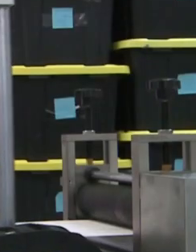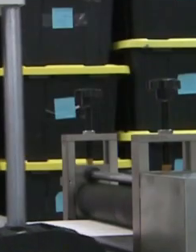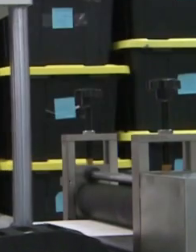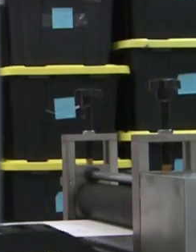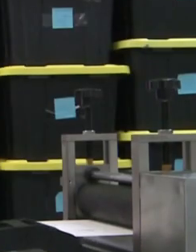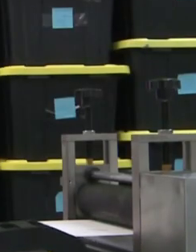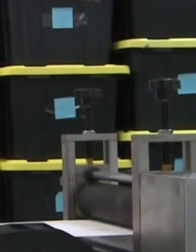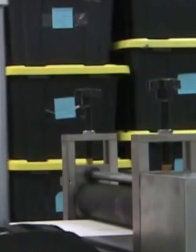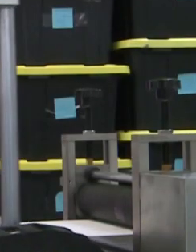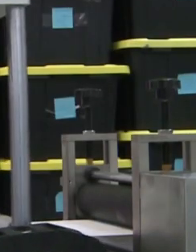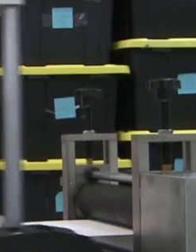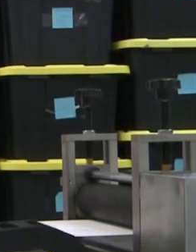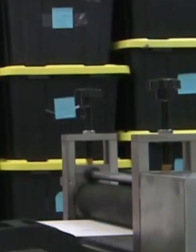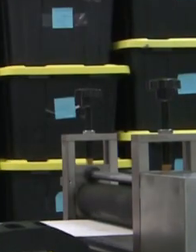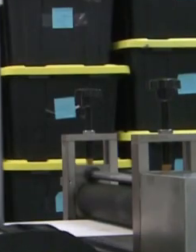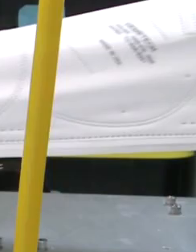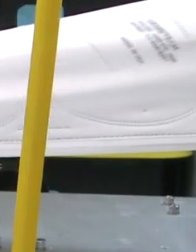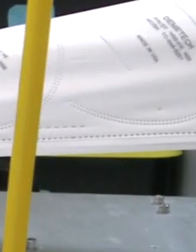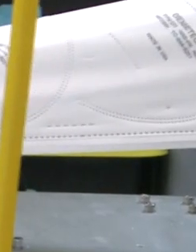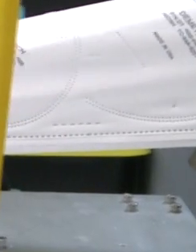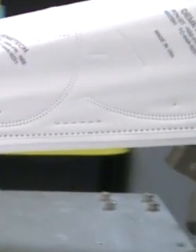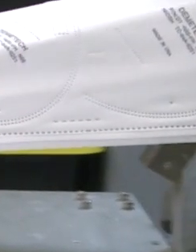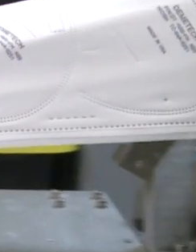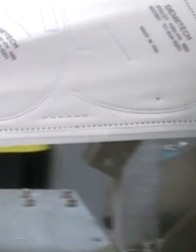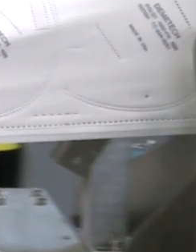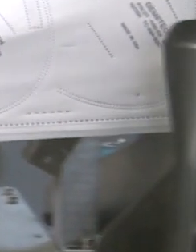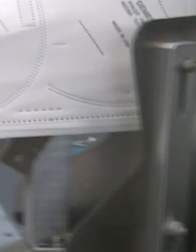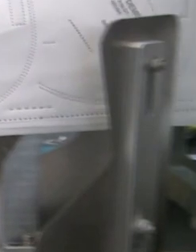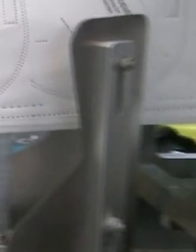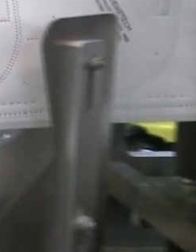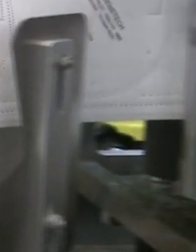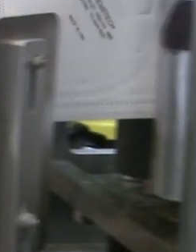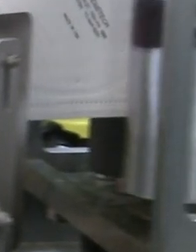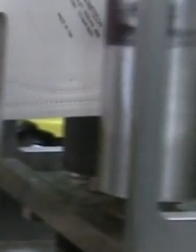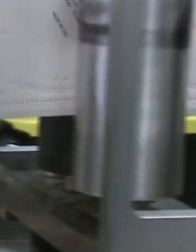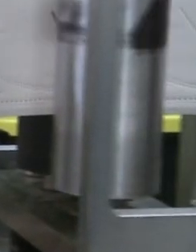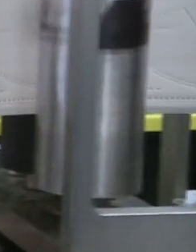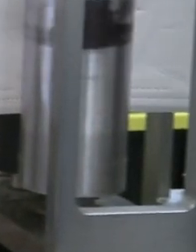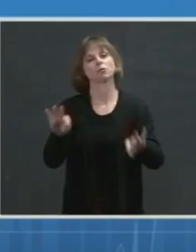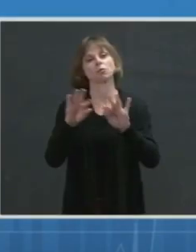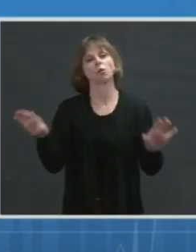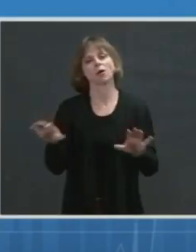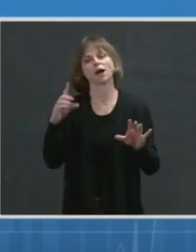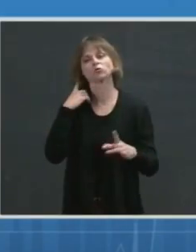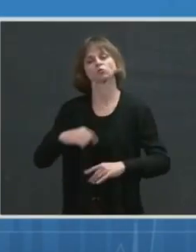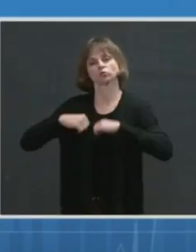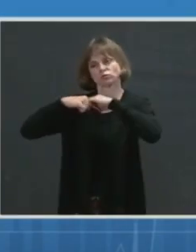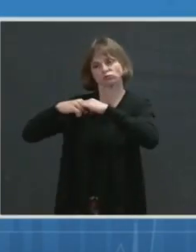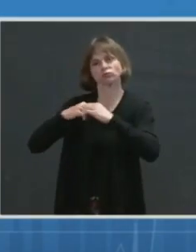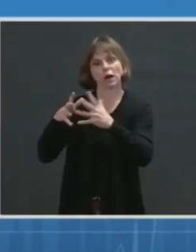O plano desenvolvido pela Casa Branca inclui ainda a distribuição de milhões de máscaras a partir do próximo mês.